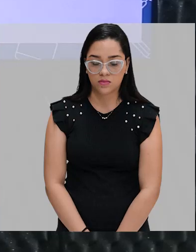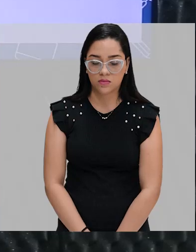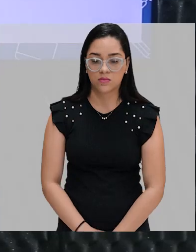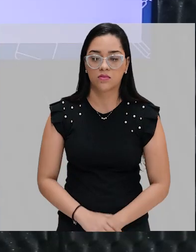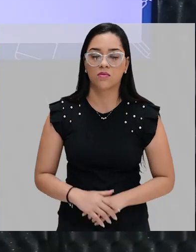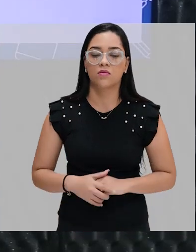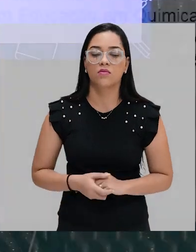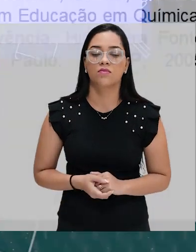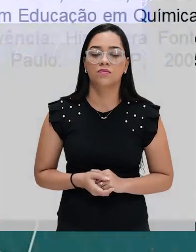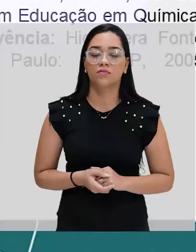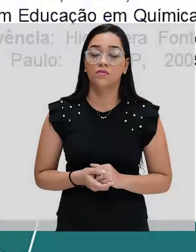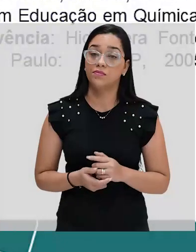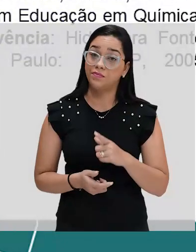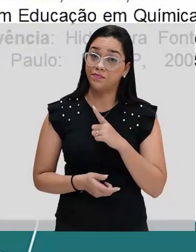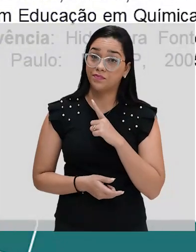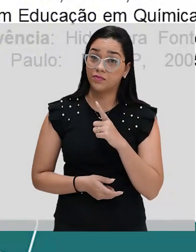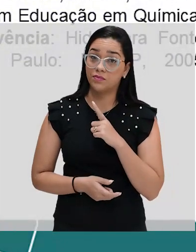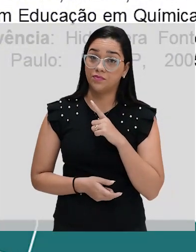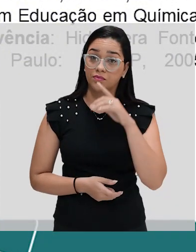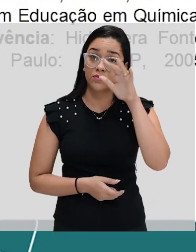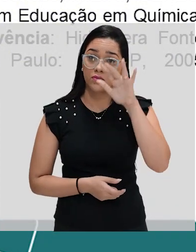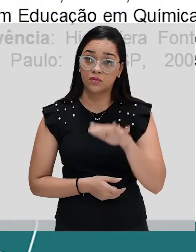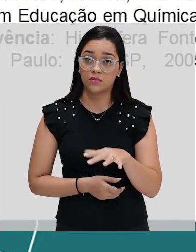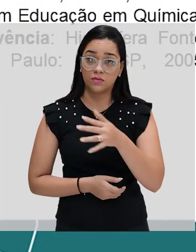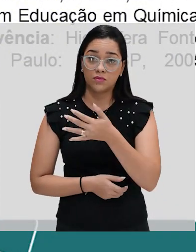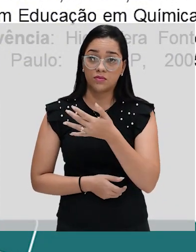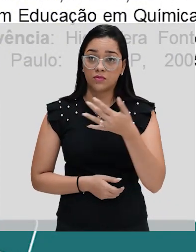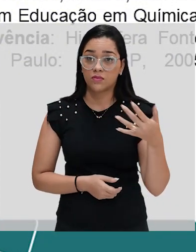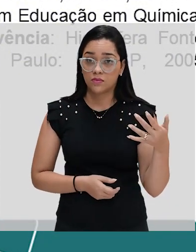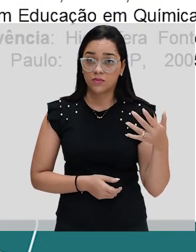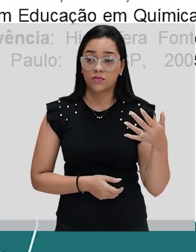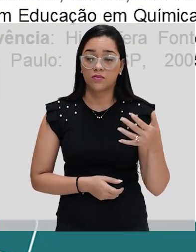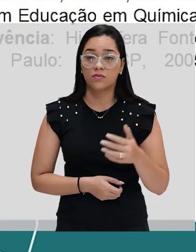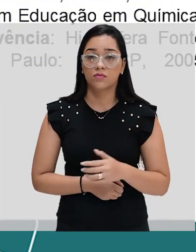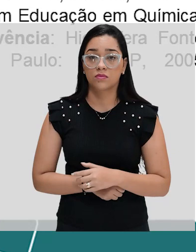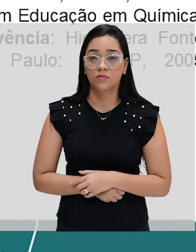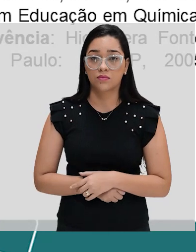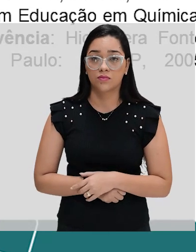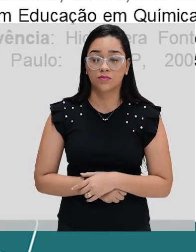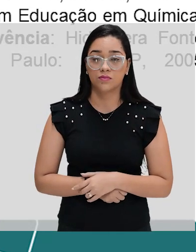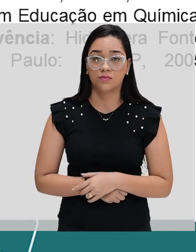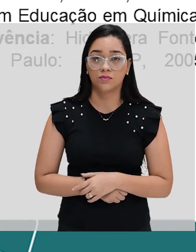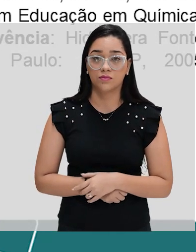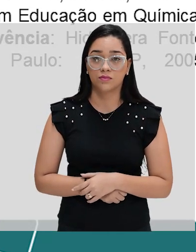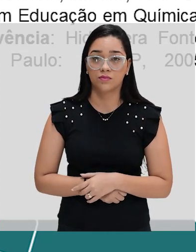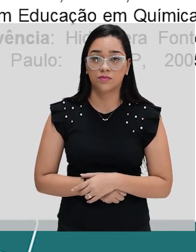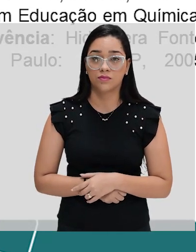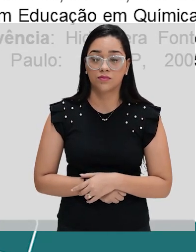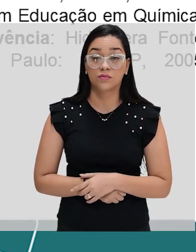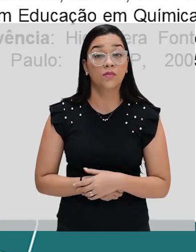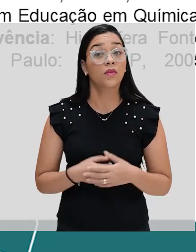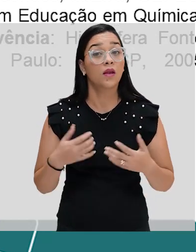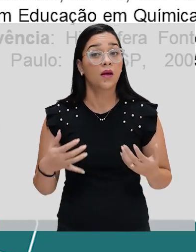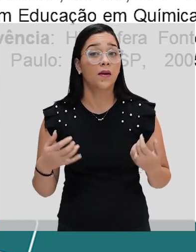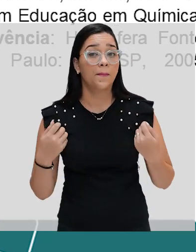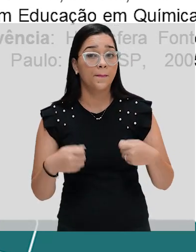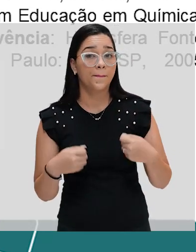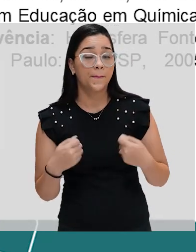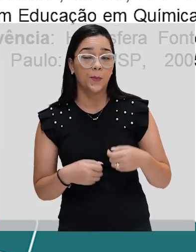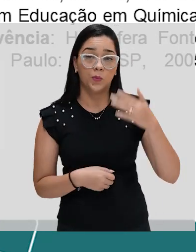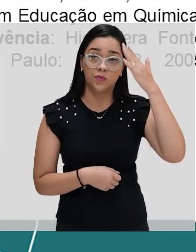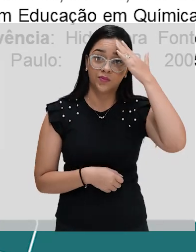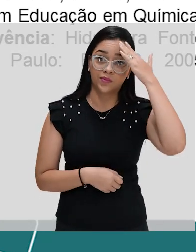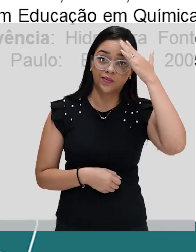continuar. Aí nós temos agora uma tabela, certo? Ó, precisamos fazer a